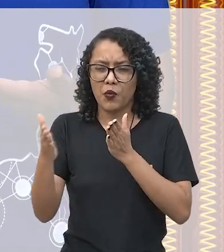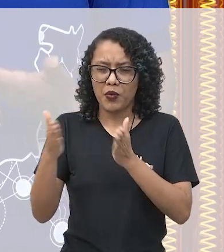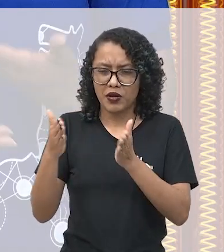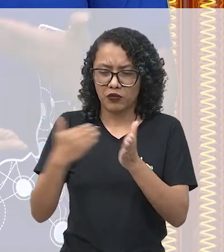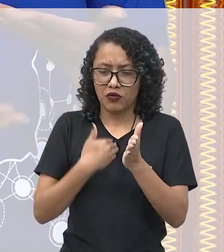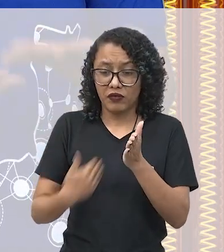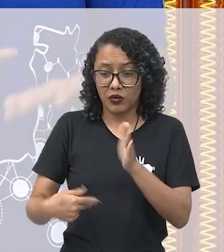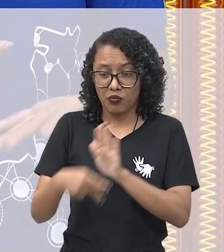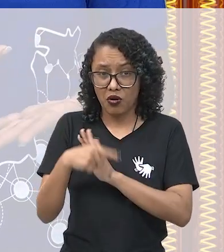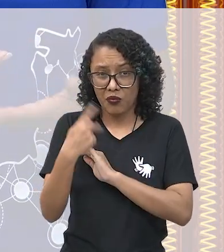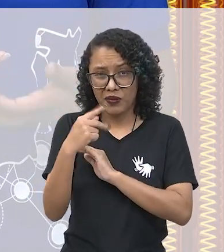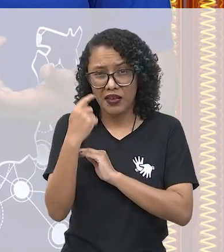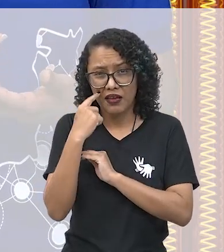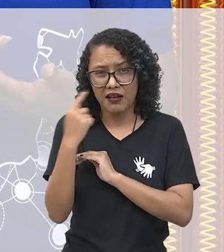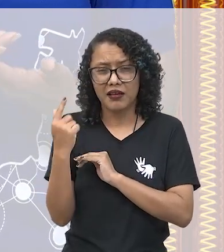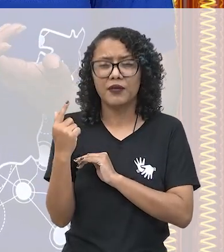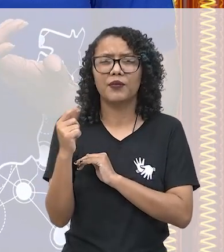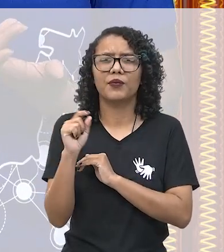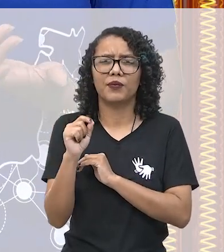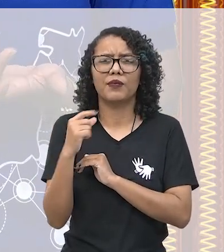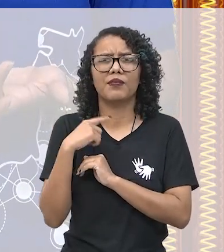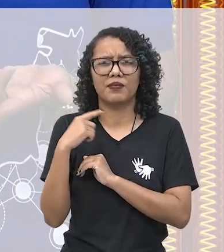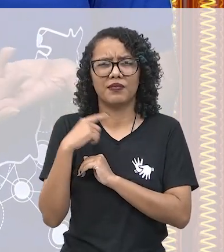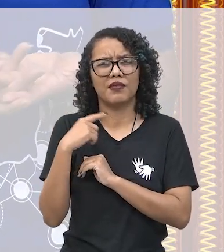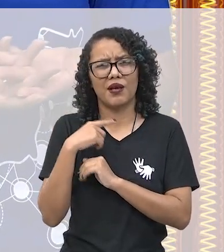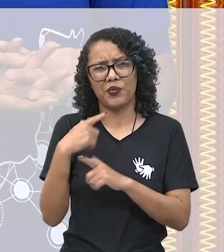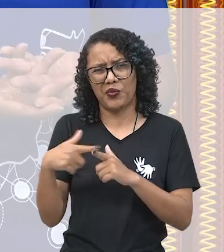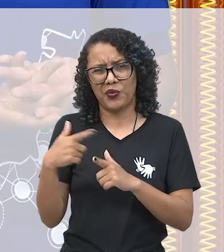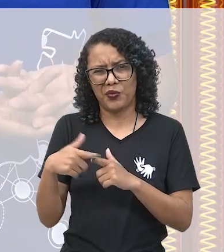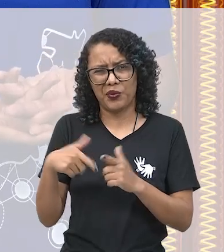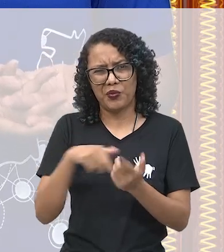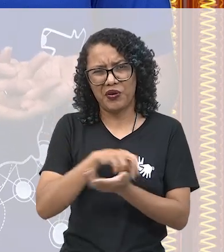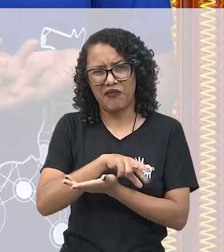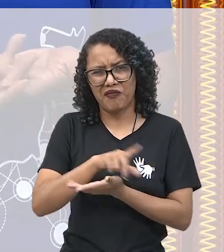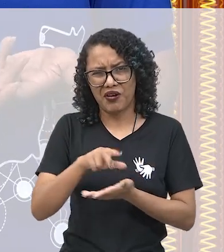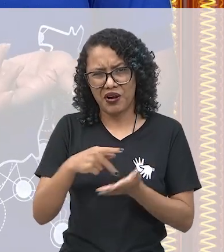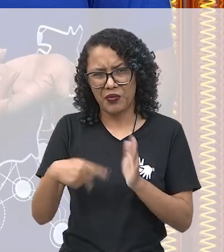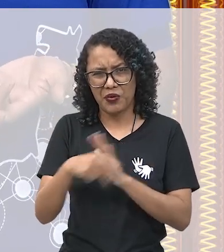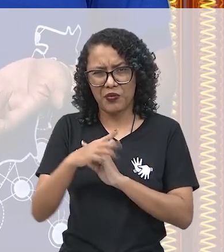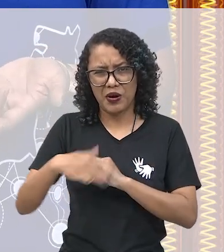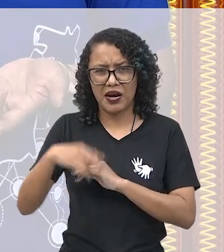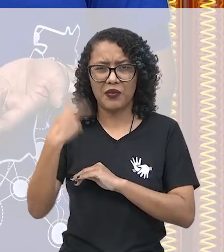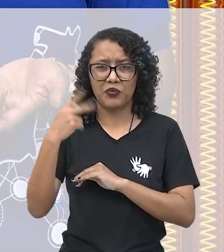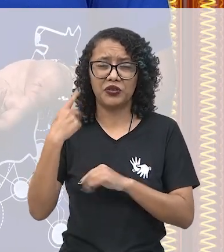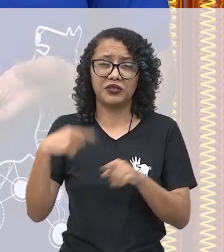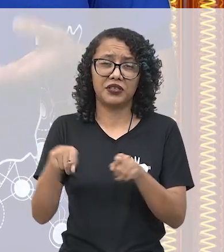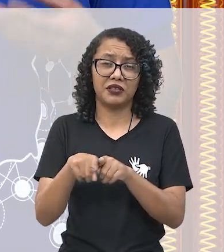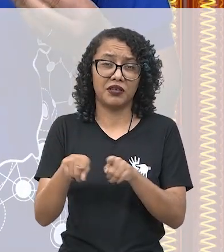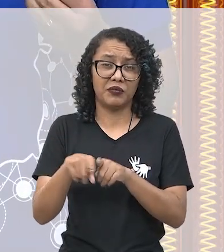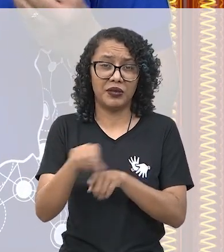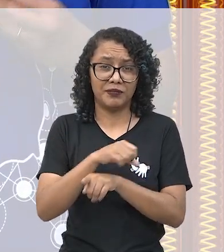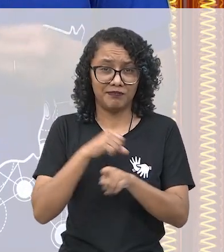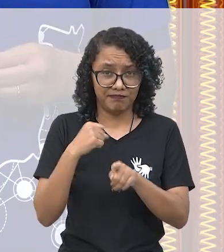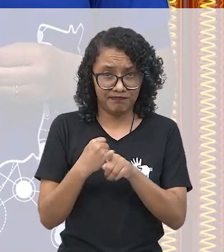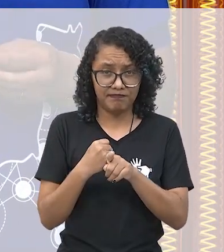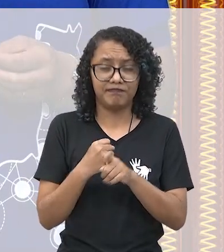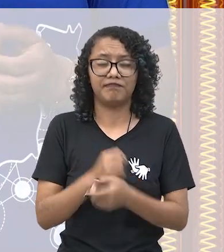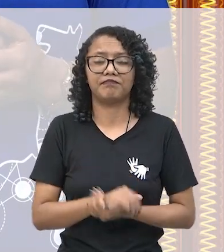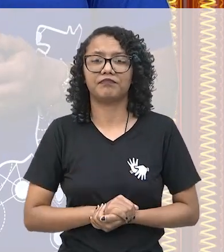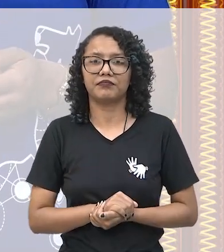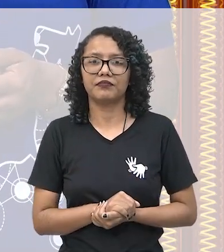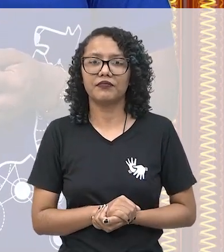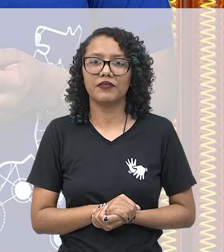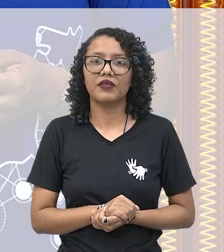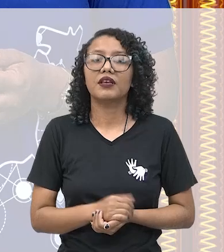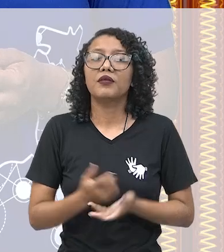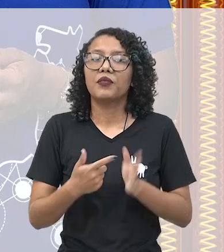é imbuído de vários problemas de ordem política, social. Ok? E para exemplificar